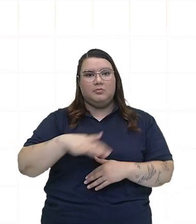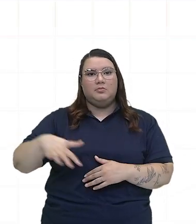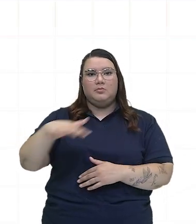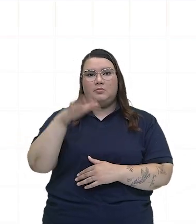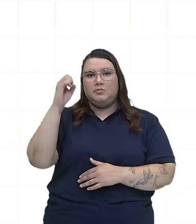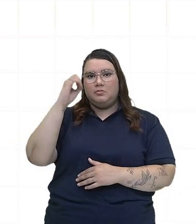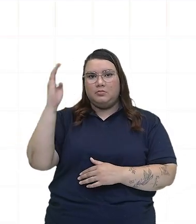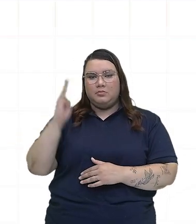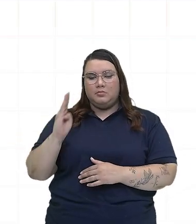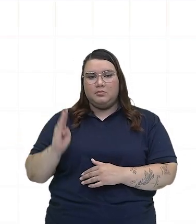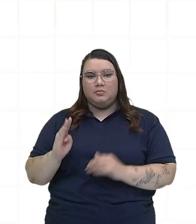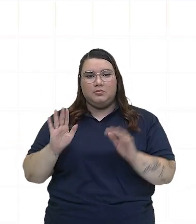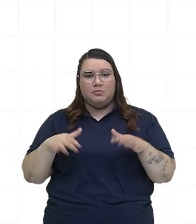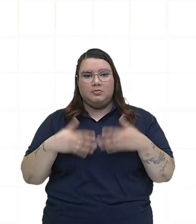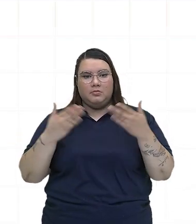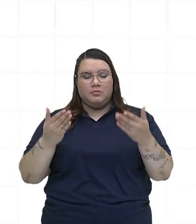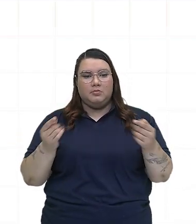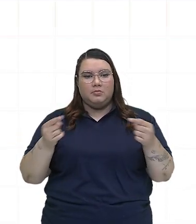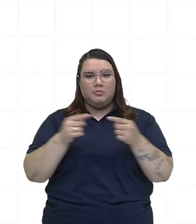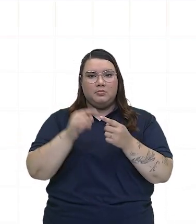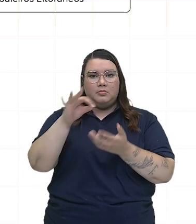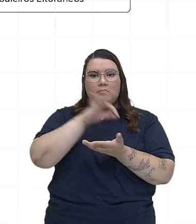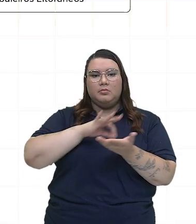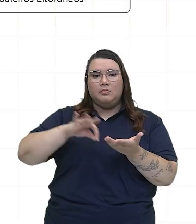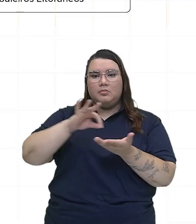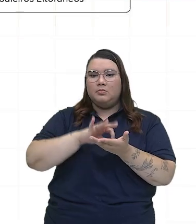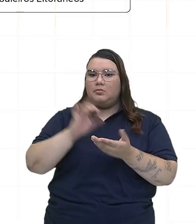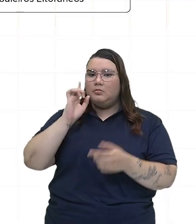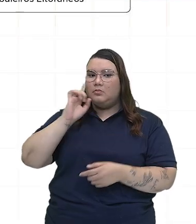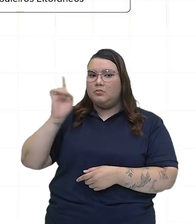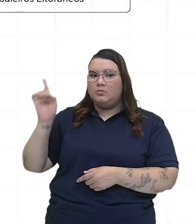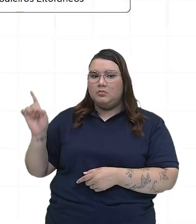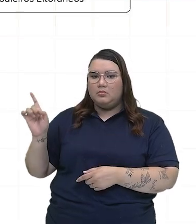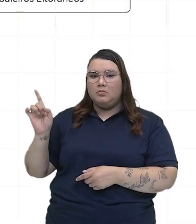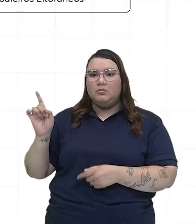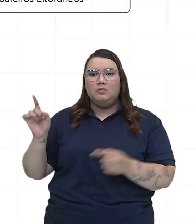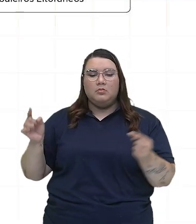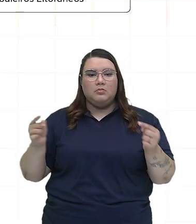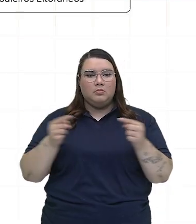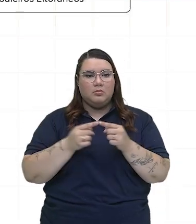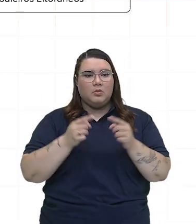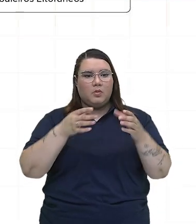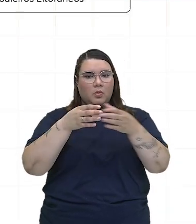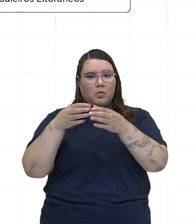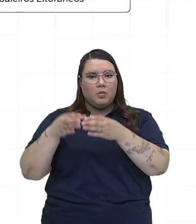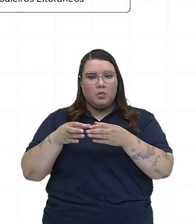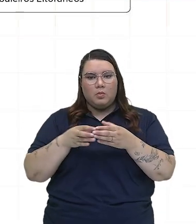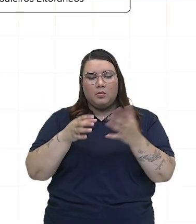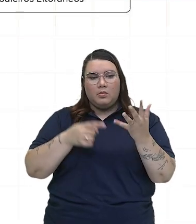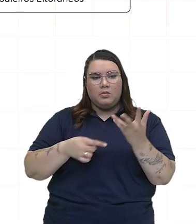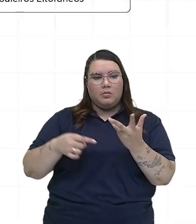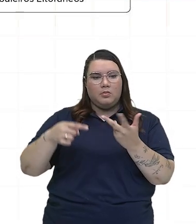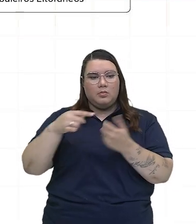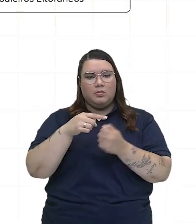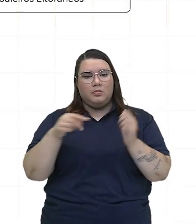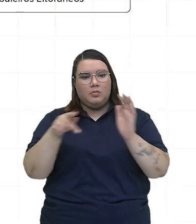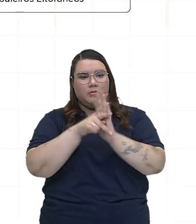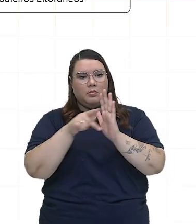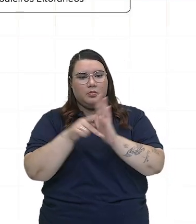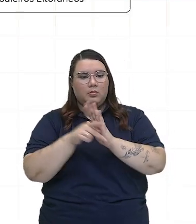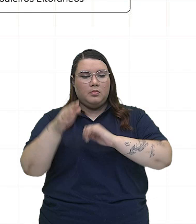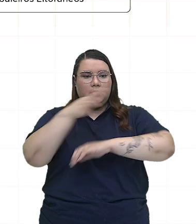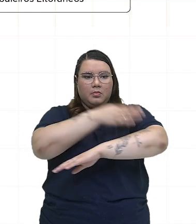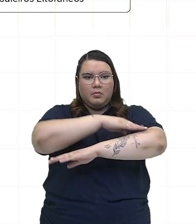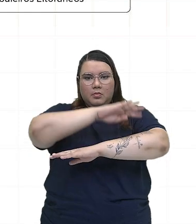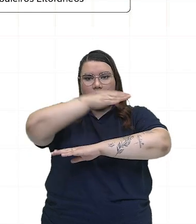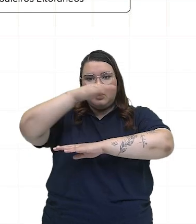território nacional. E aí, nesse mapa, a gente verifica essas subunidades que fazem parte dos planaltos,